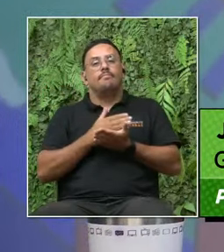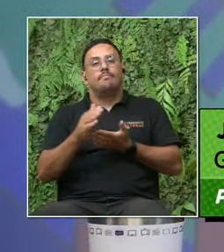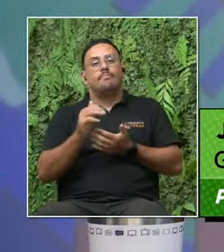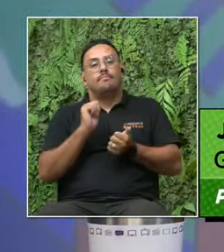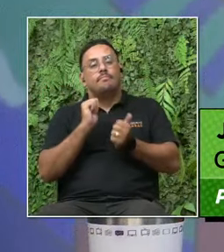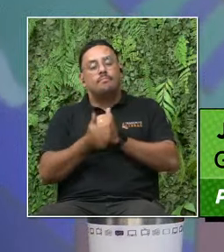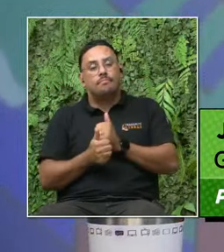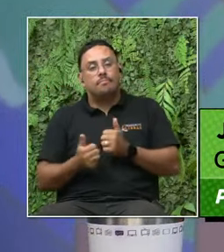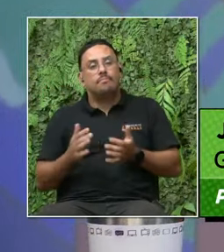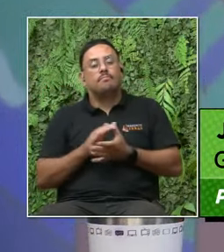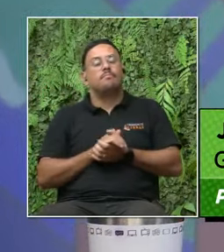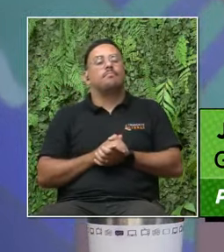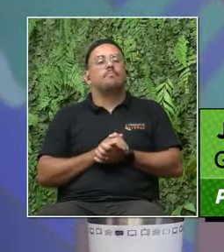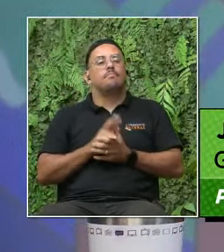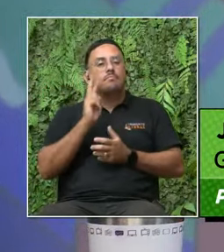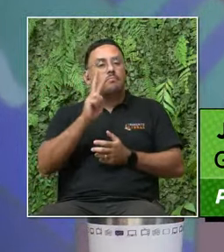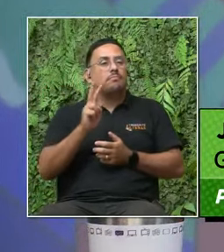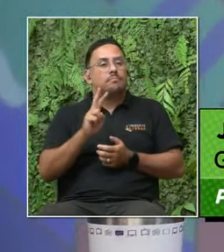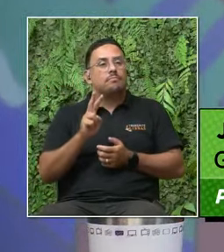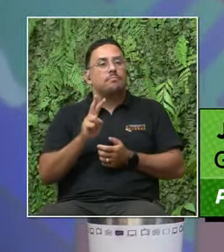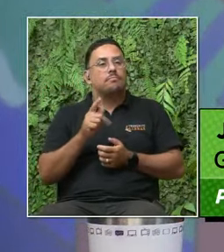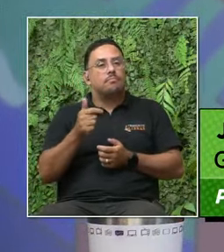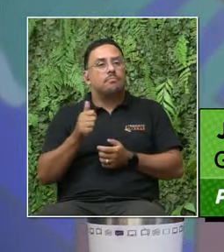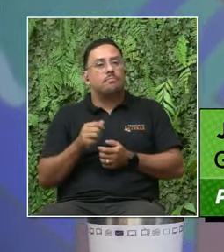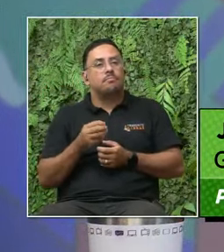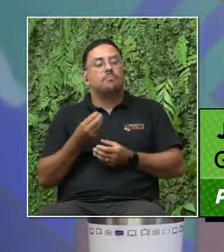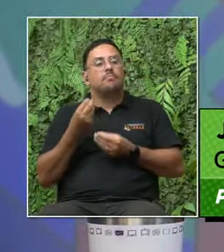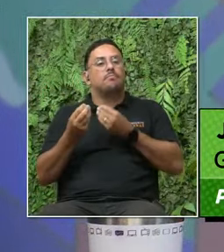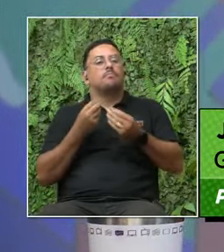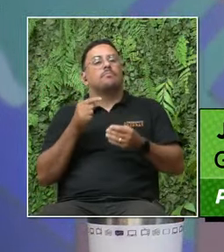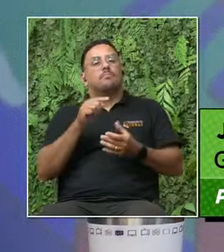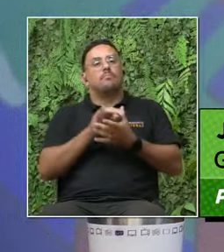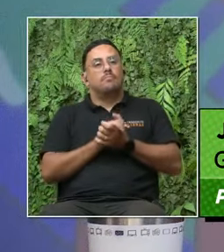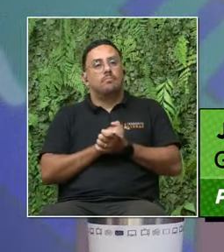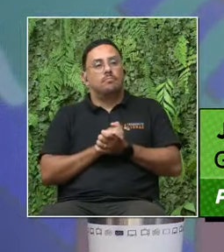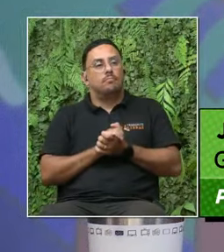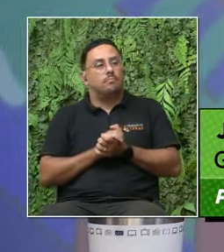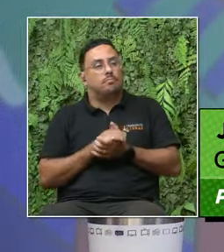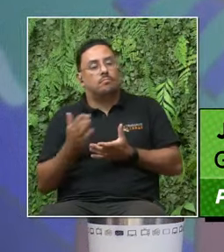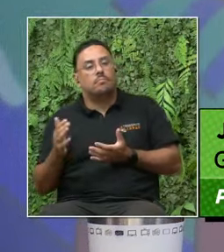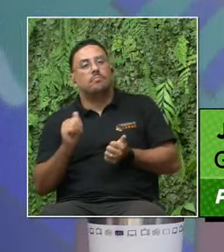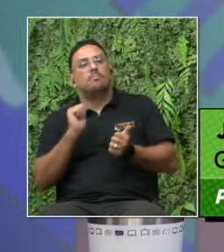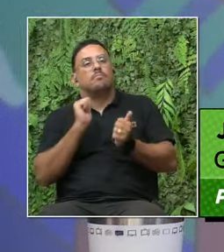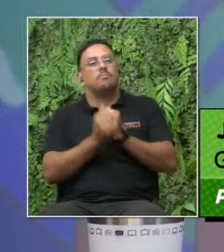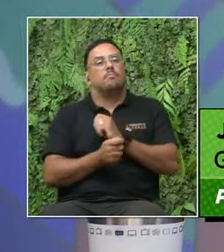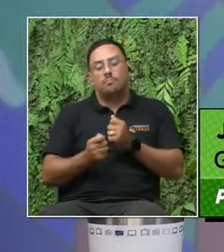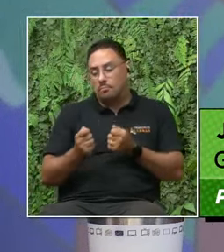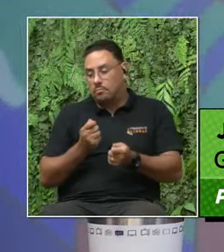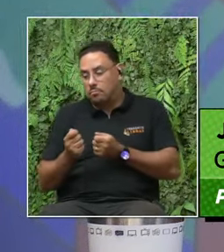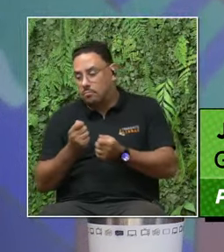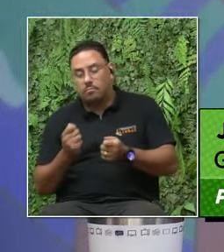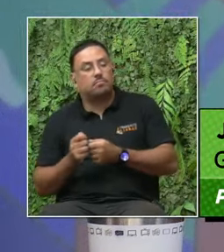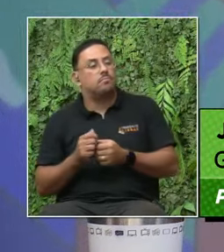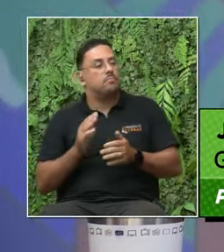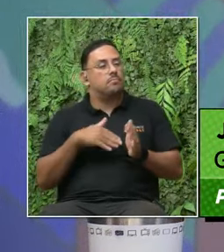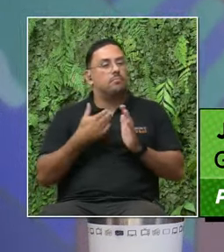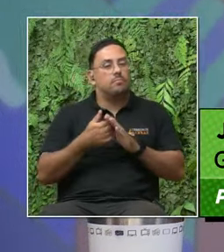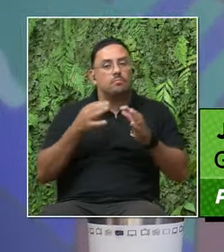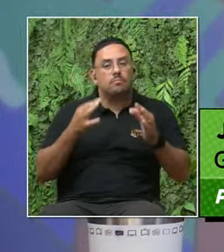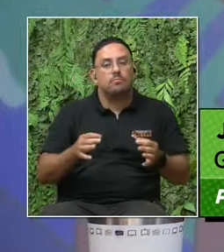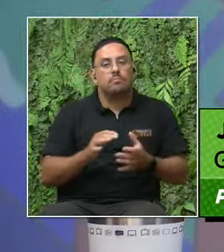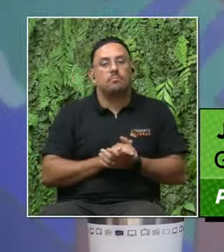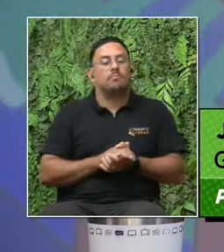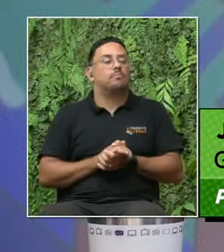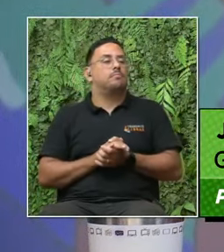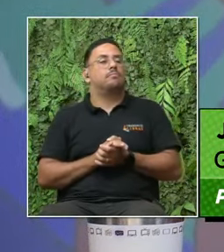jogo eh não vi momento nenhum esse tipo de postura né de que ah o jogo tá controlado tá tudo certo é só